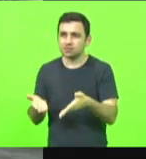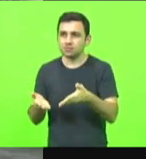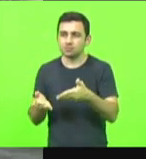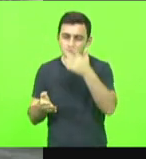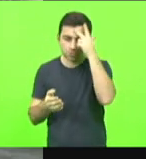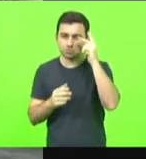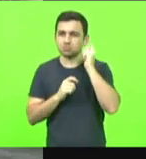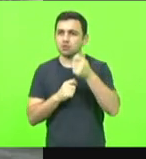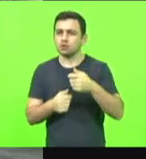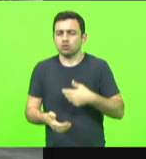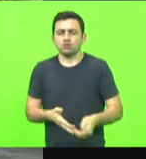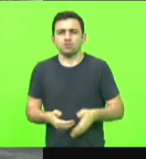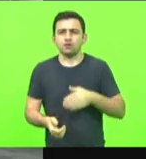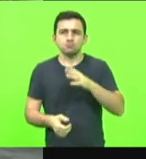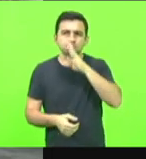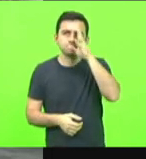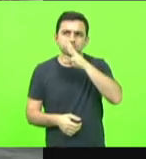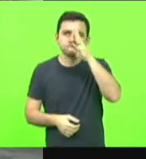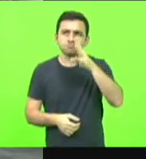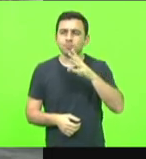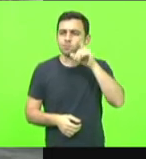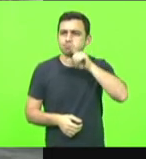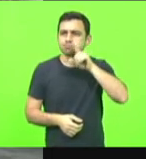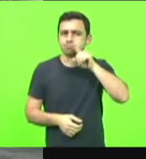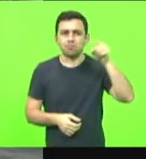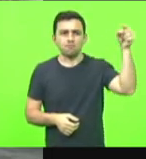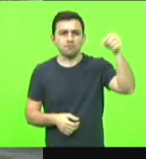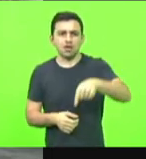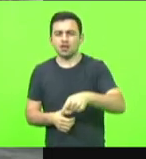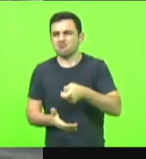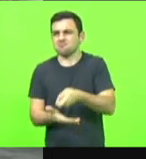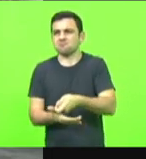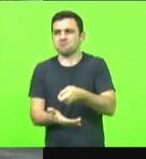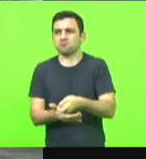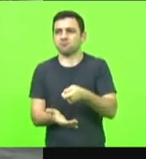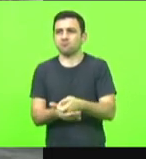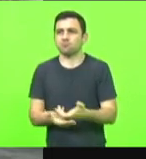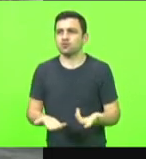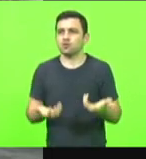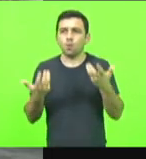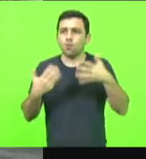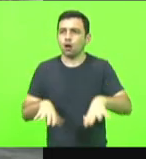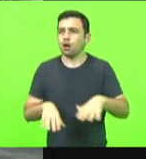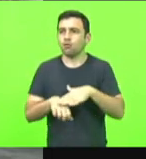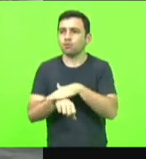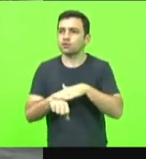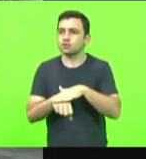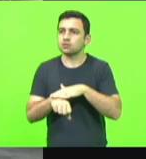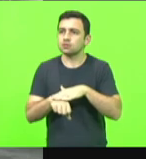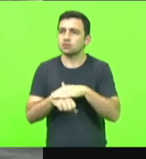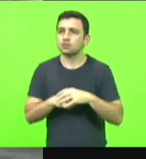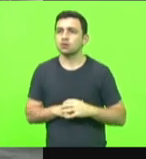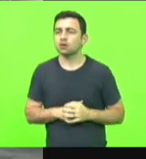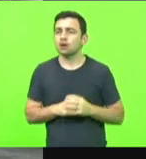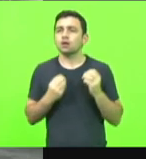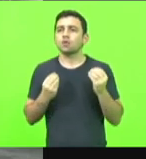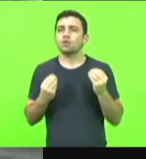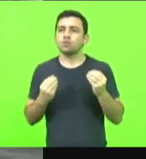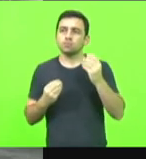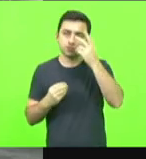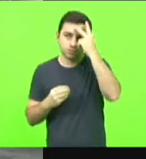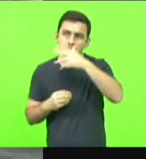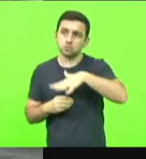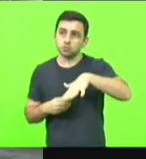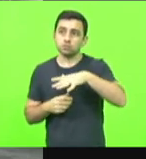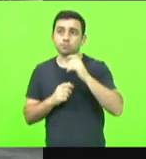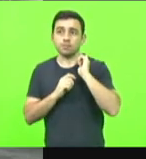dialogar, simplesmente uma empresa americana vem, empurra a goela abaixo e não querem dialogar. Veja qual é o dilema desses pescadores, né? Eles